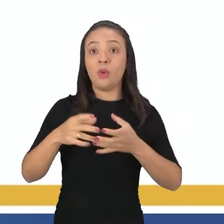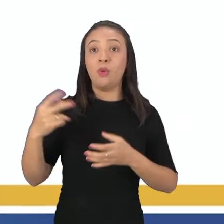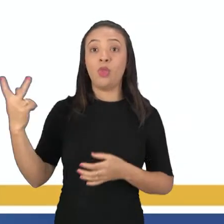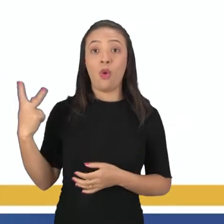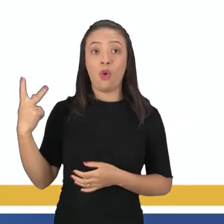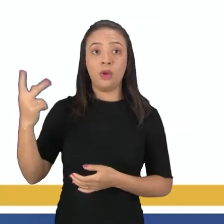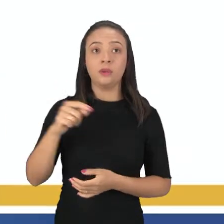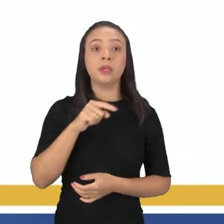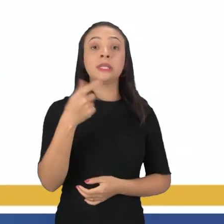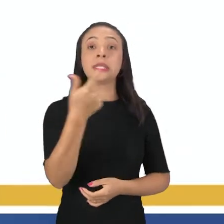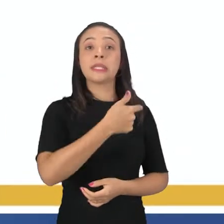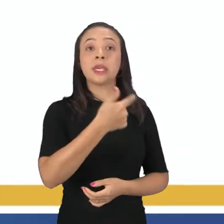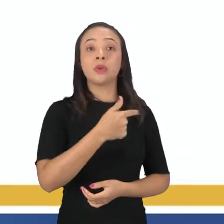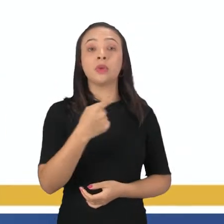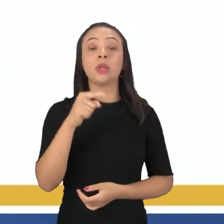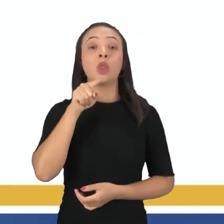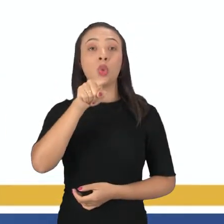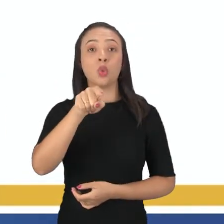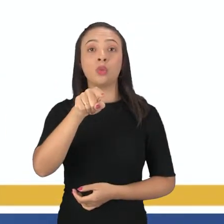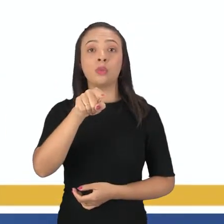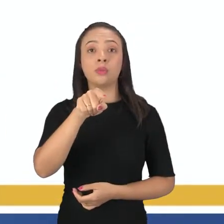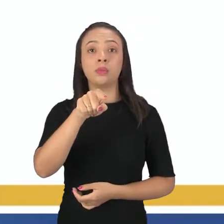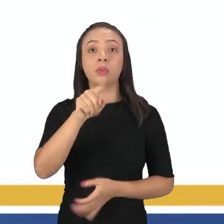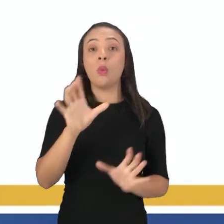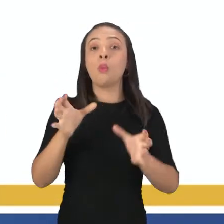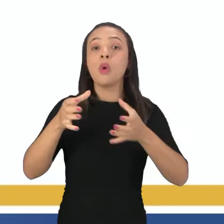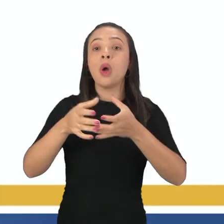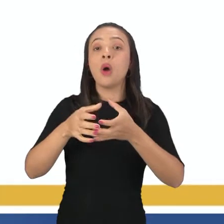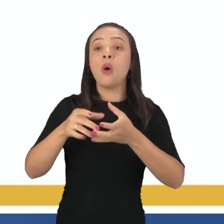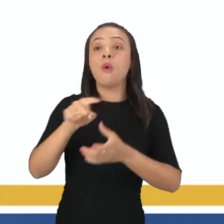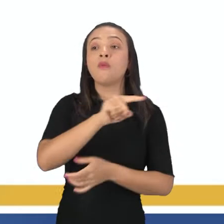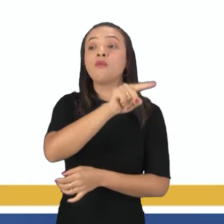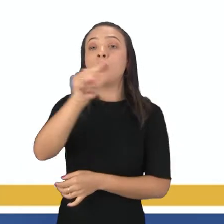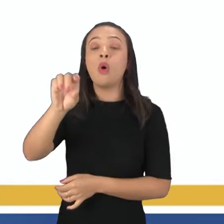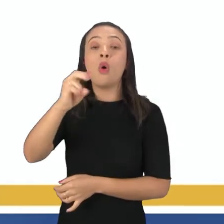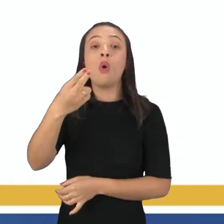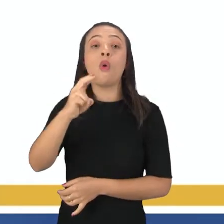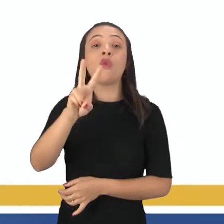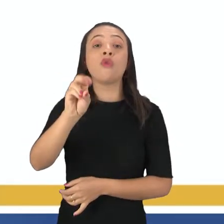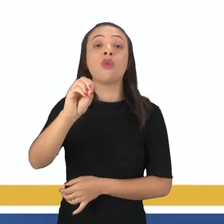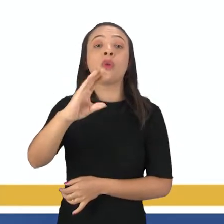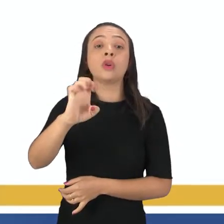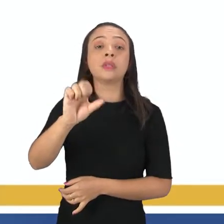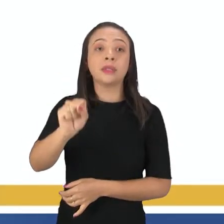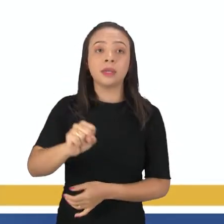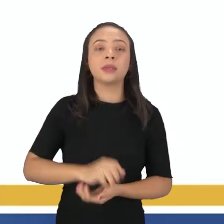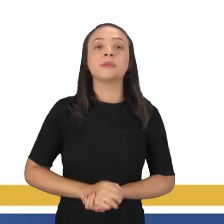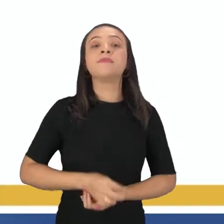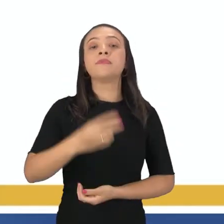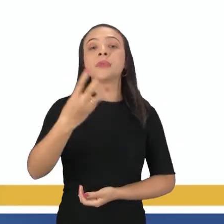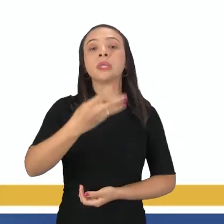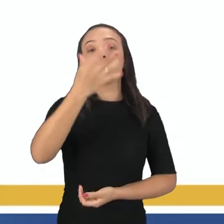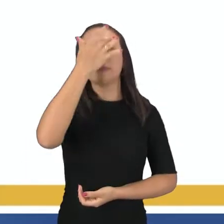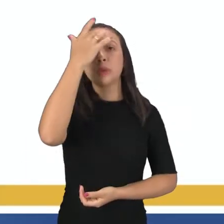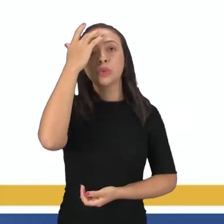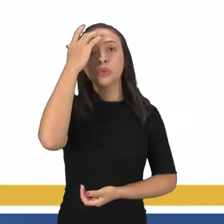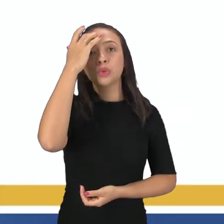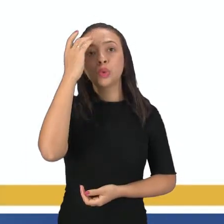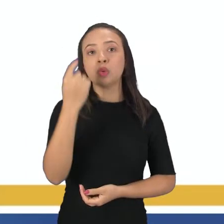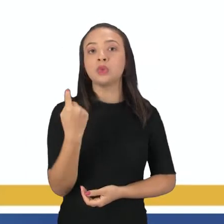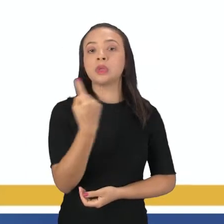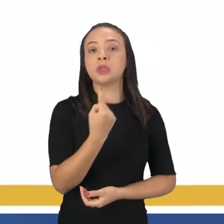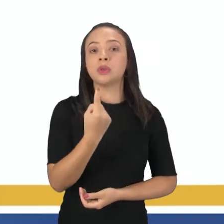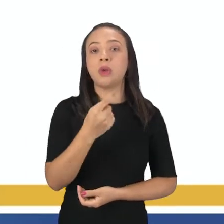Segunda, tu. No plural, vós ou vocês. Na terceira pessoa, do singular, ele ou ela. E